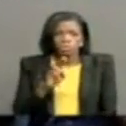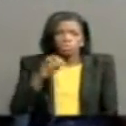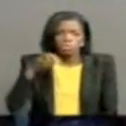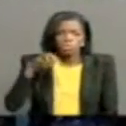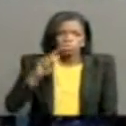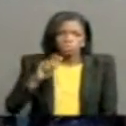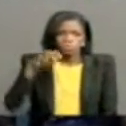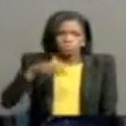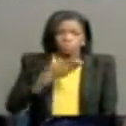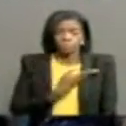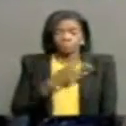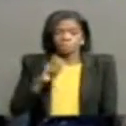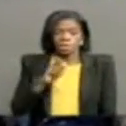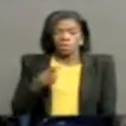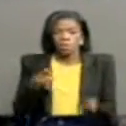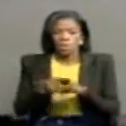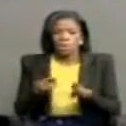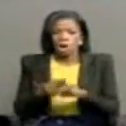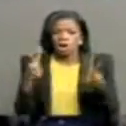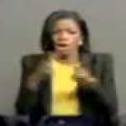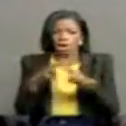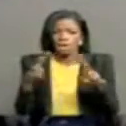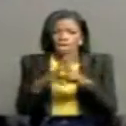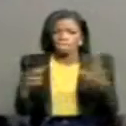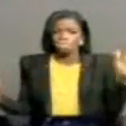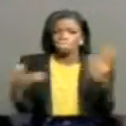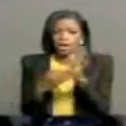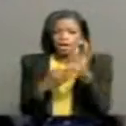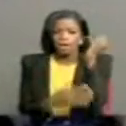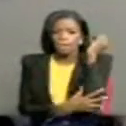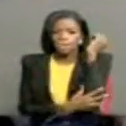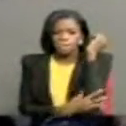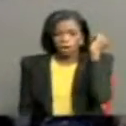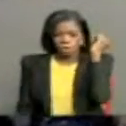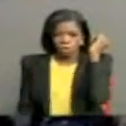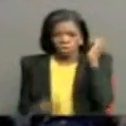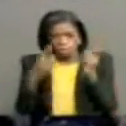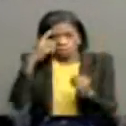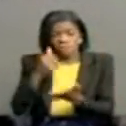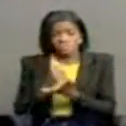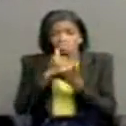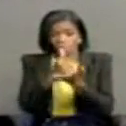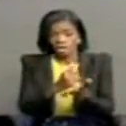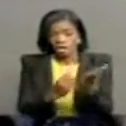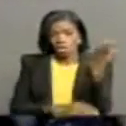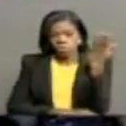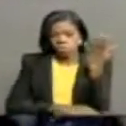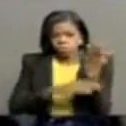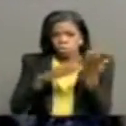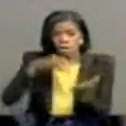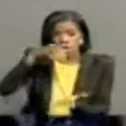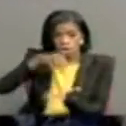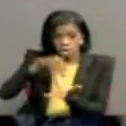pobreza e de promoção do desenvolvimento local, tem que, no quadro da sua